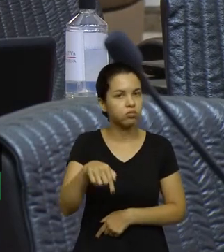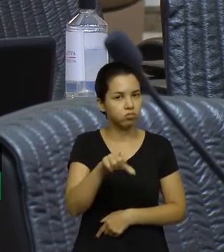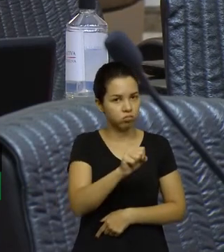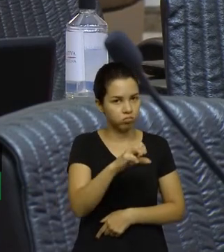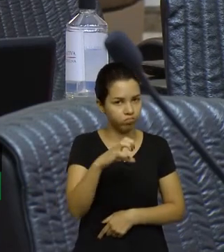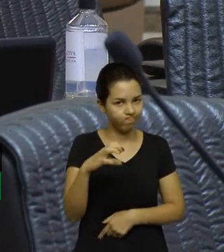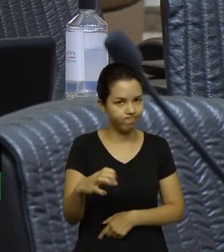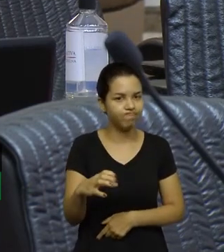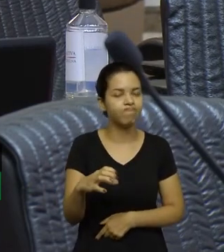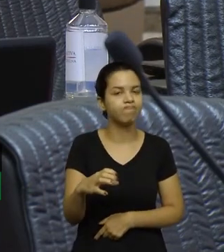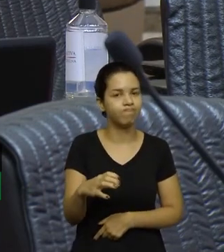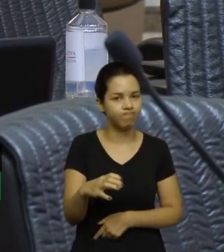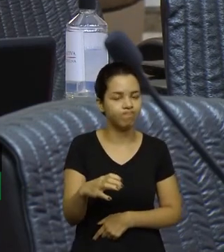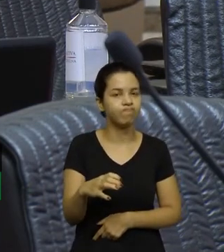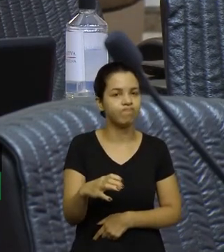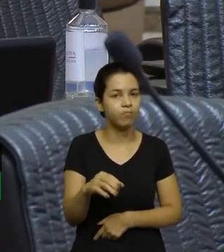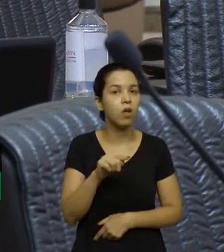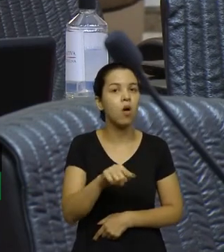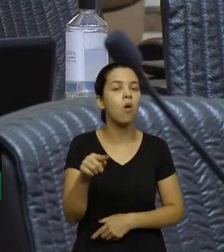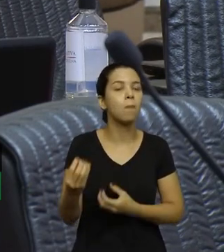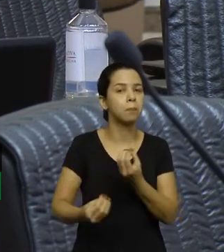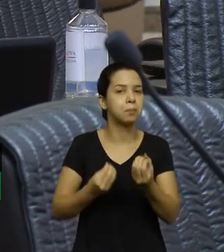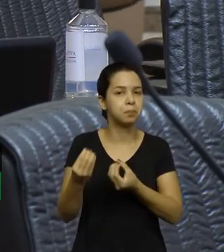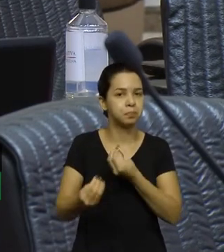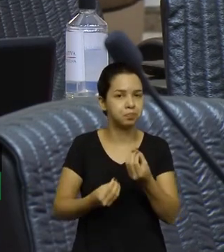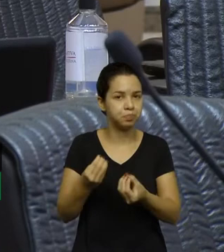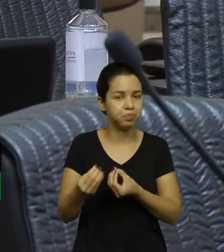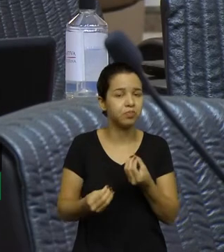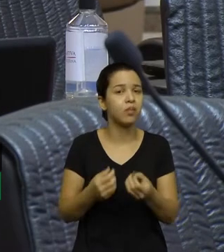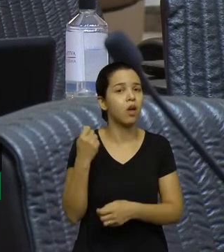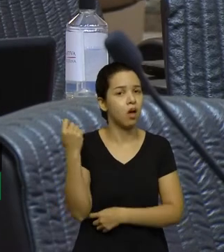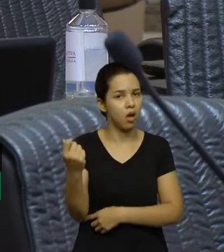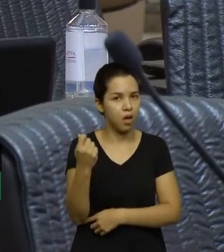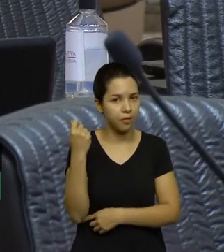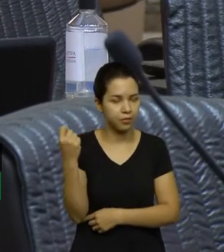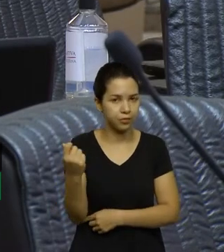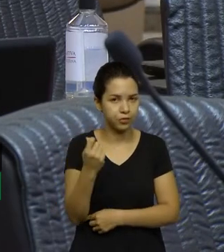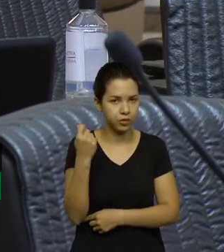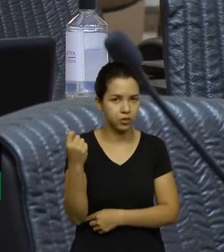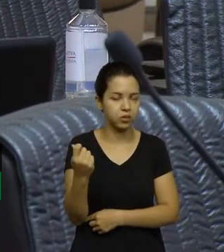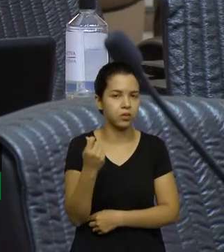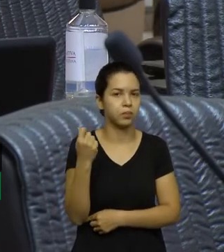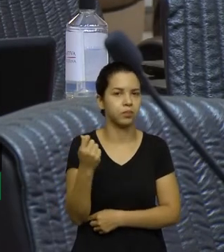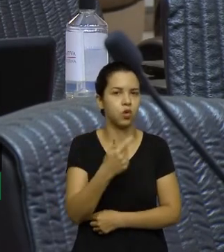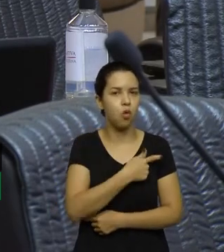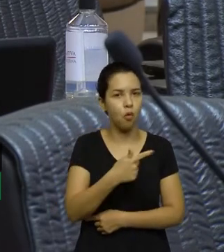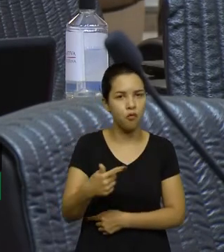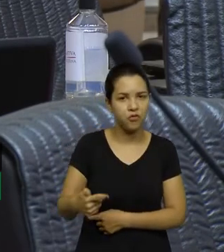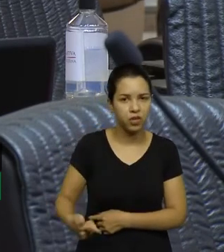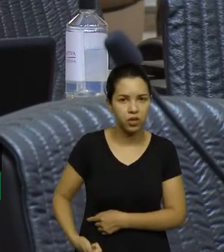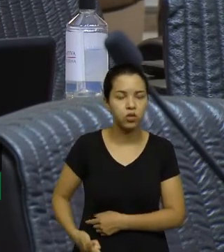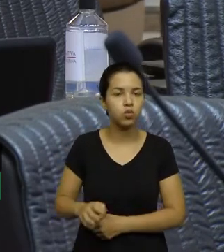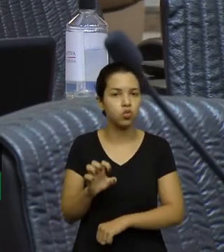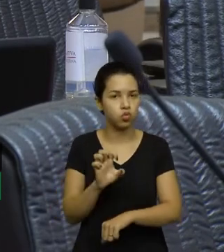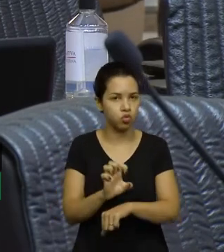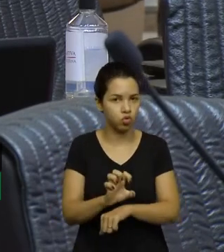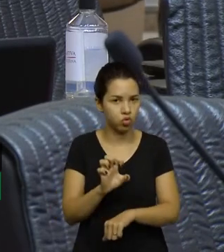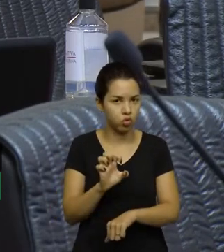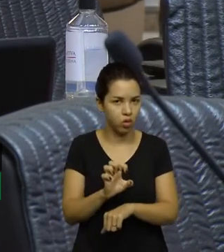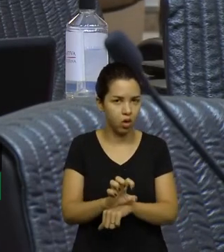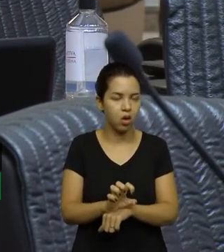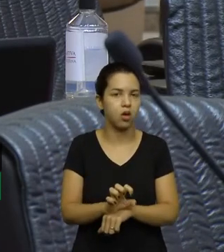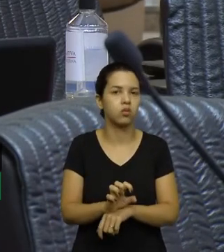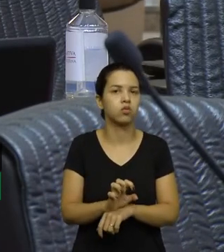situação, senhor presidente, senhores deputados, era extremamente grave. Embora o governo do Estado tenha